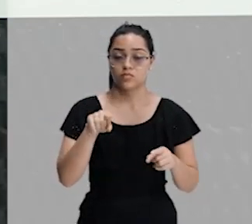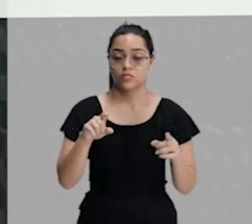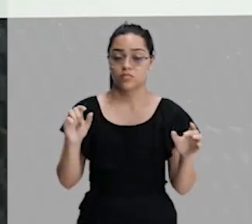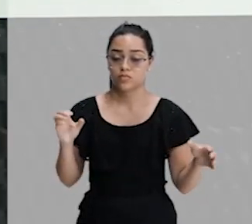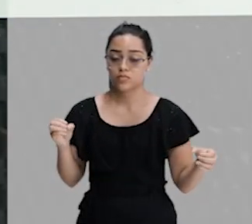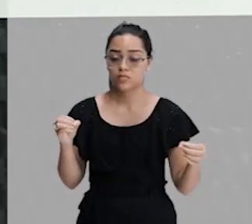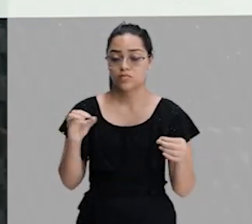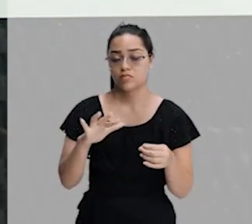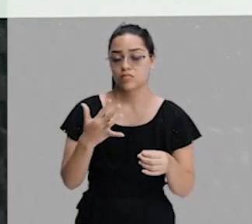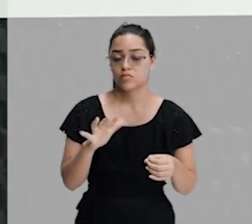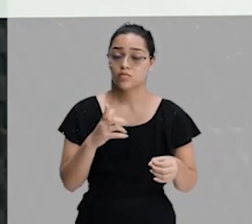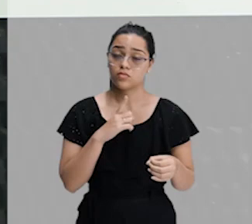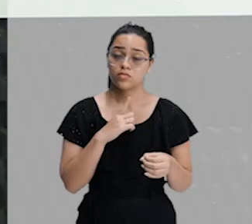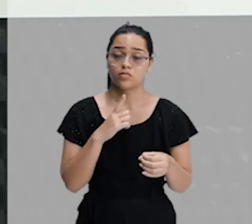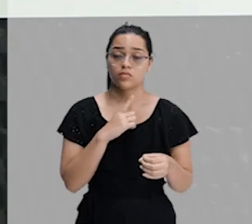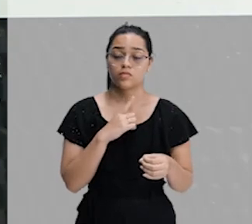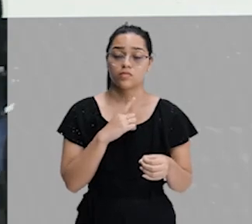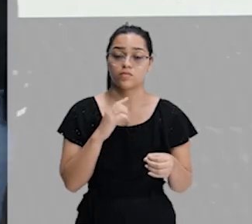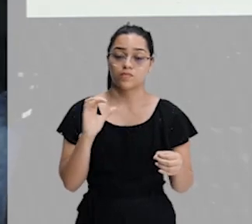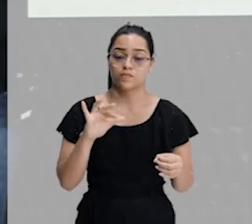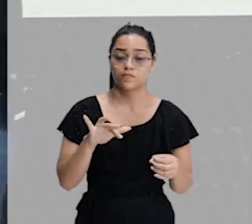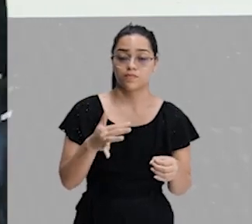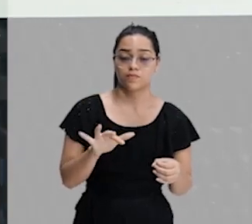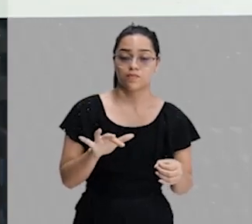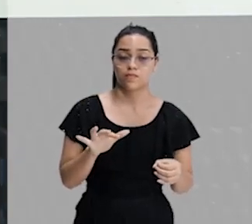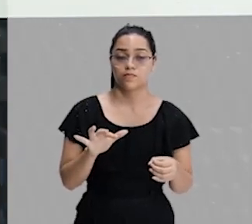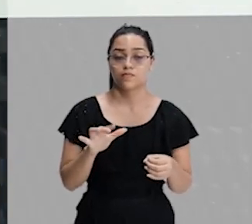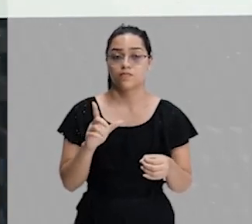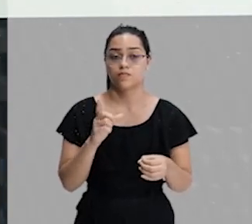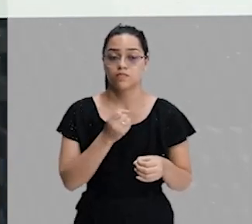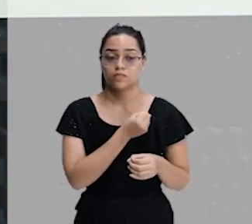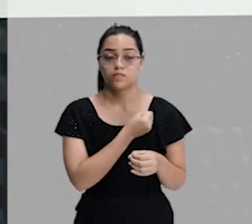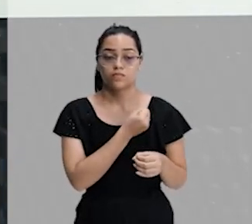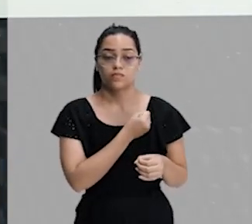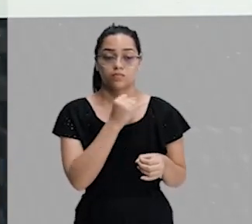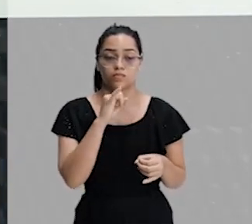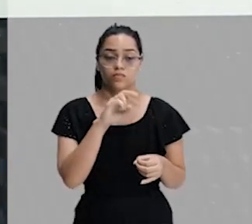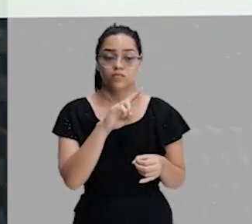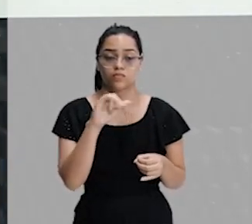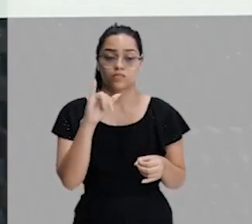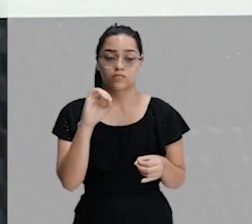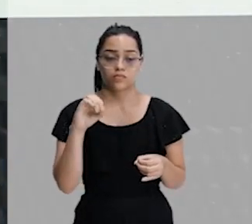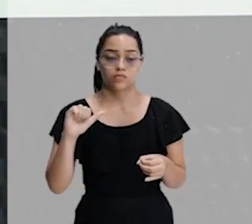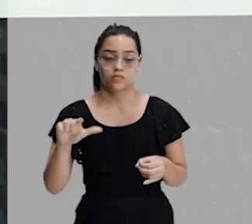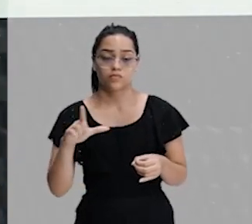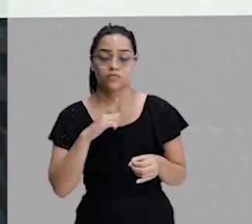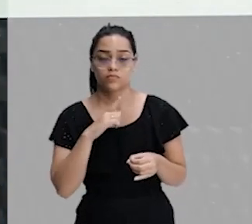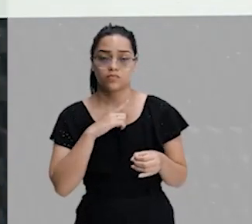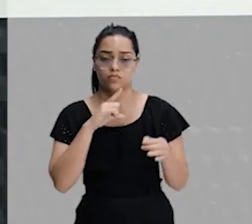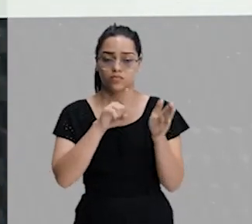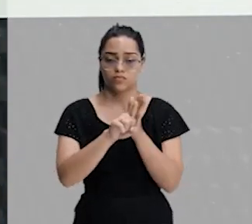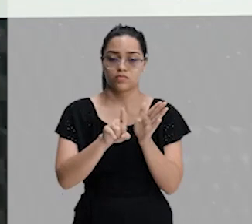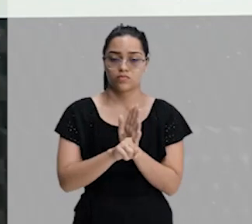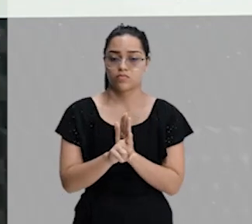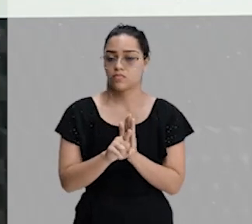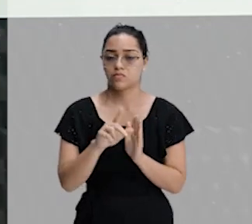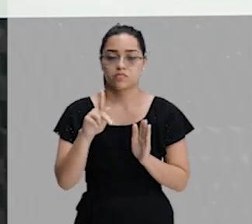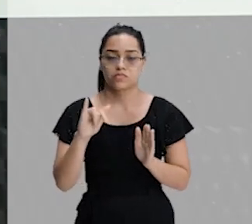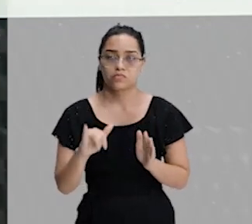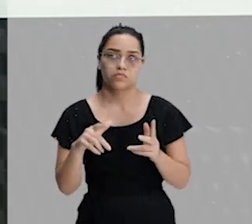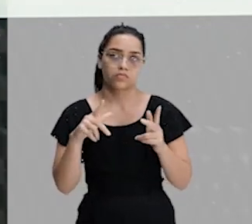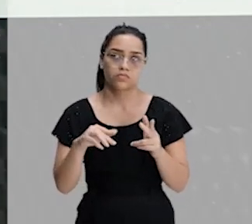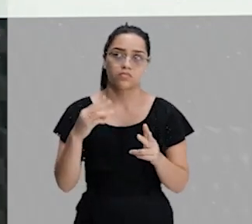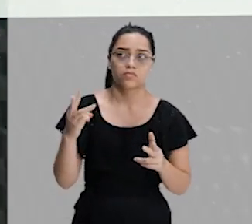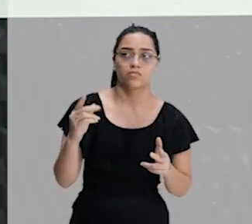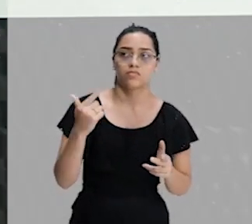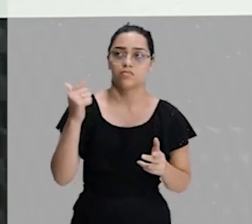aproximar o valor do π. Geralmente se faz isso, faz uma aproximação, porque é um número irracional. Não é nem mesmo as questões consideram o π igual a